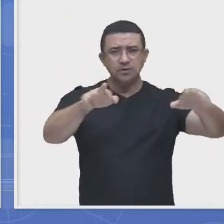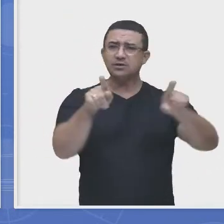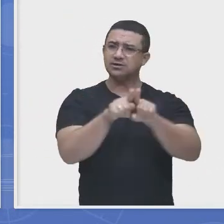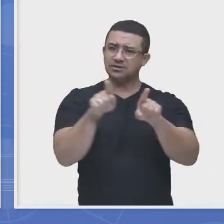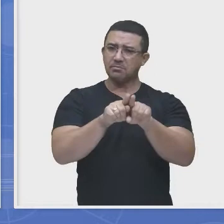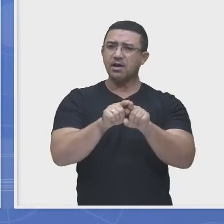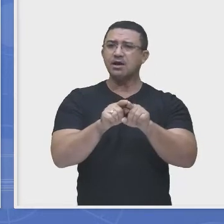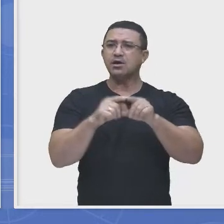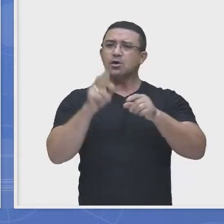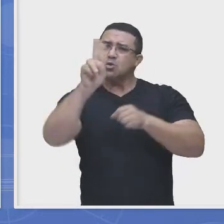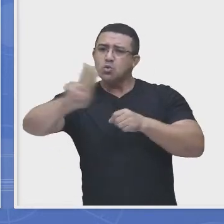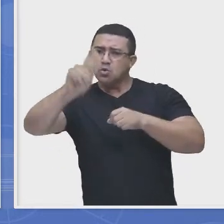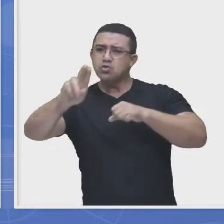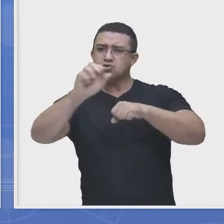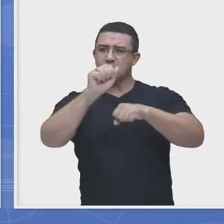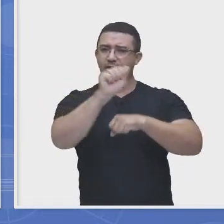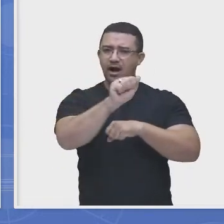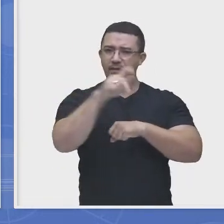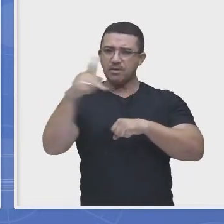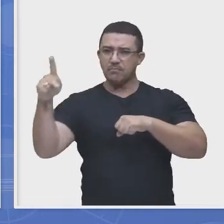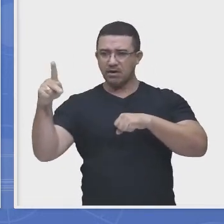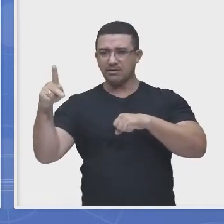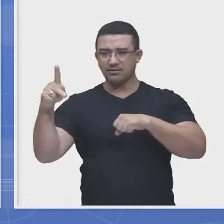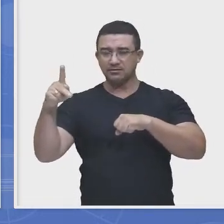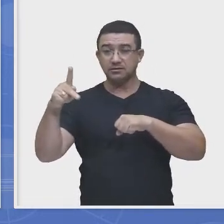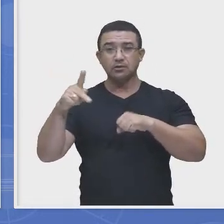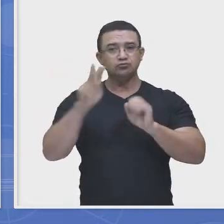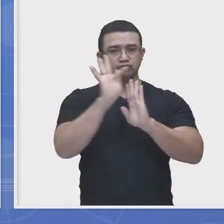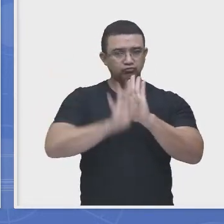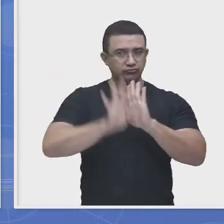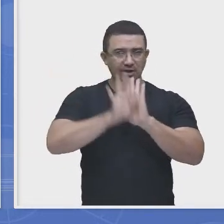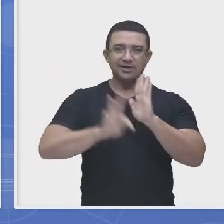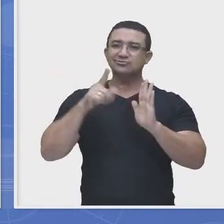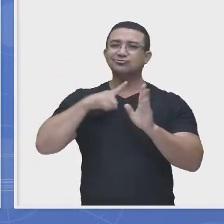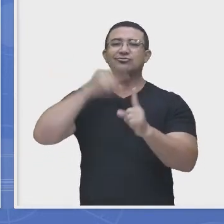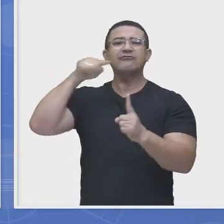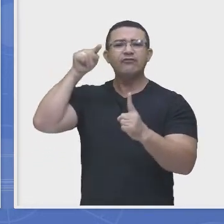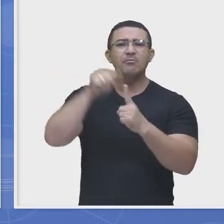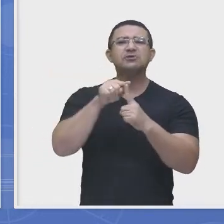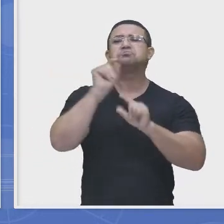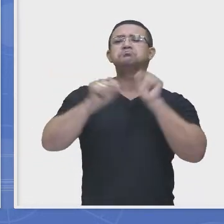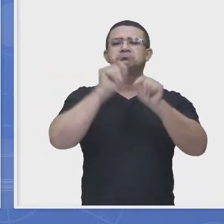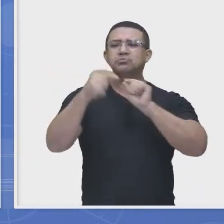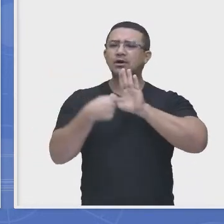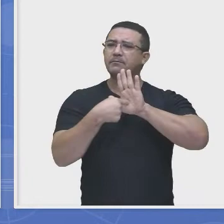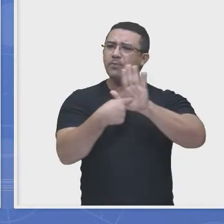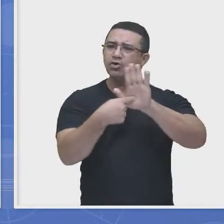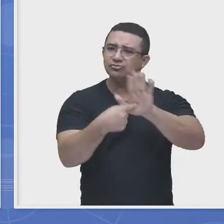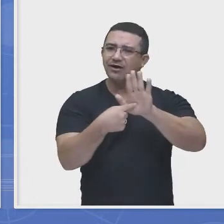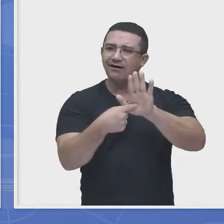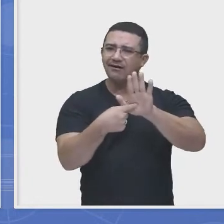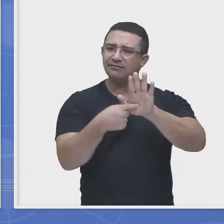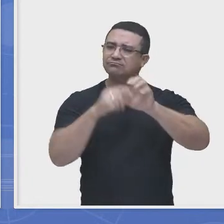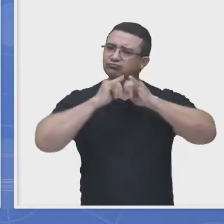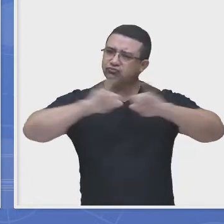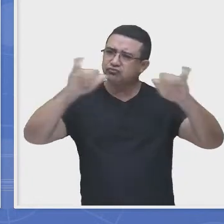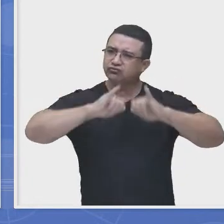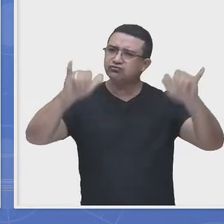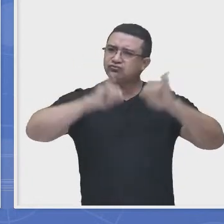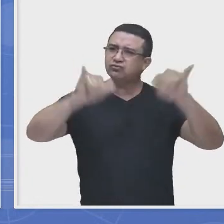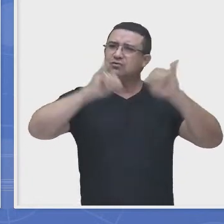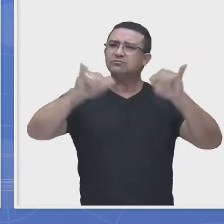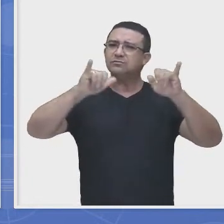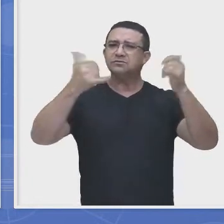Então percebam que o texto ele tem a função aqui de informar, de expor determinada